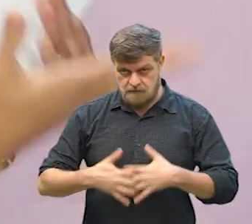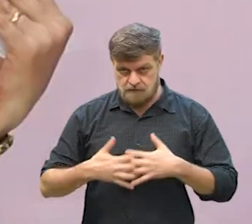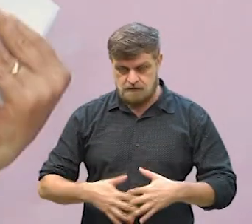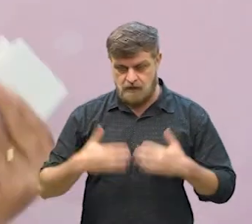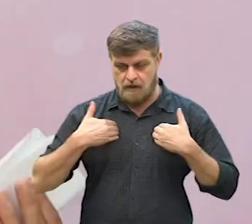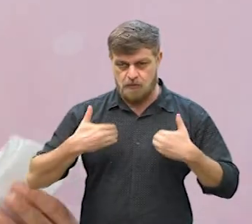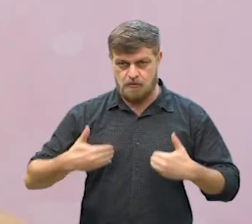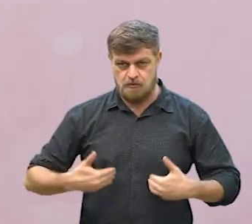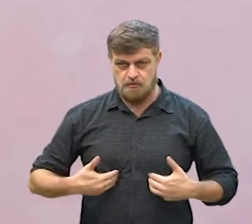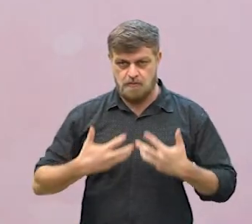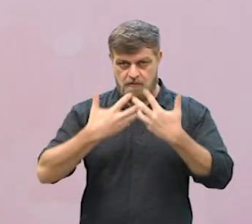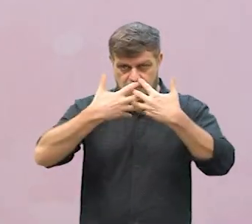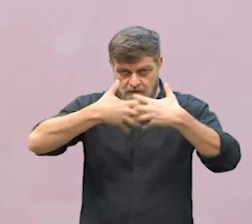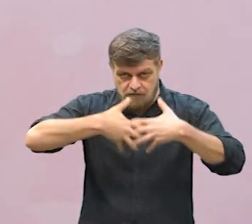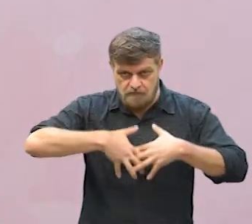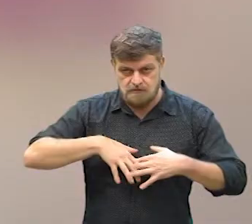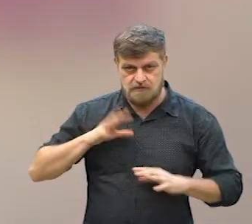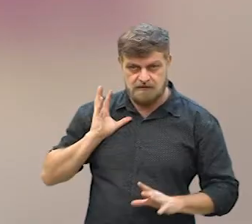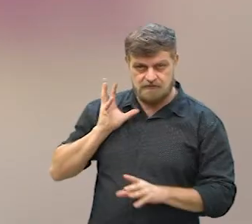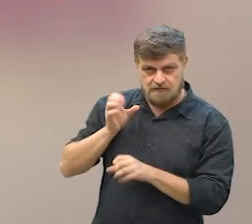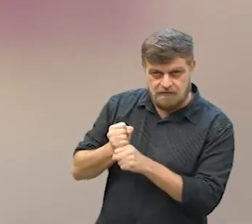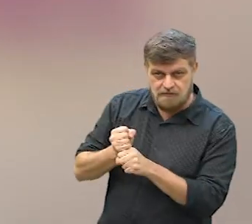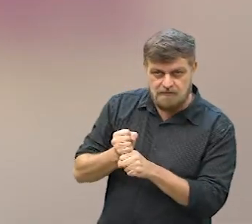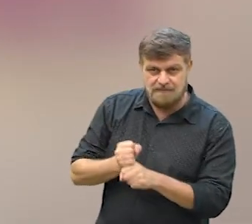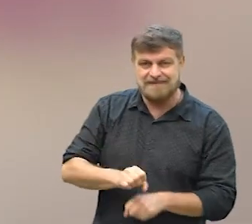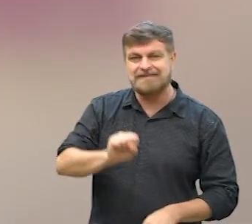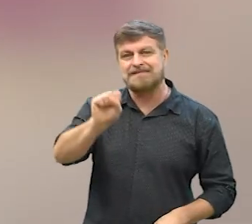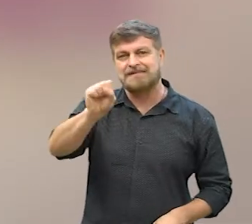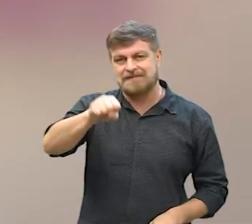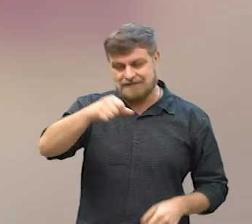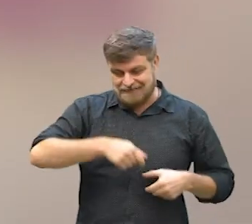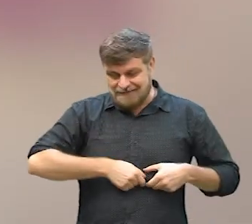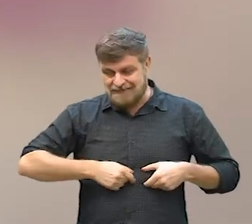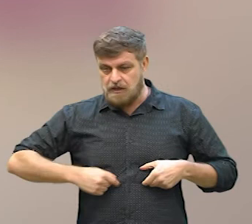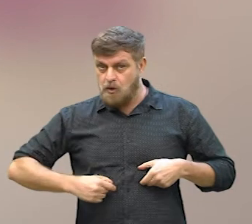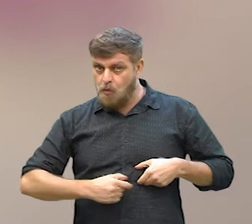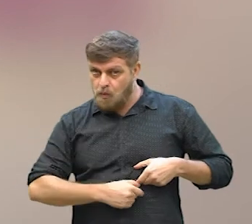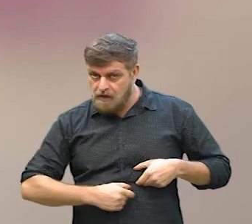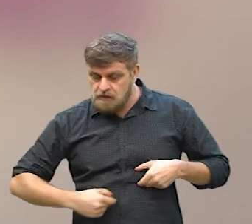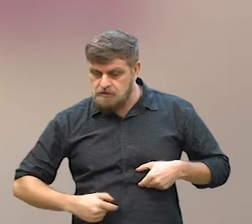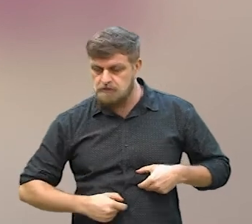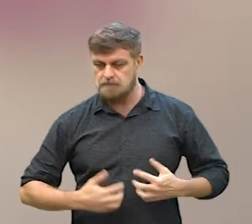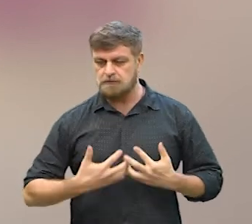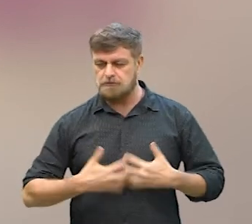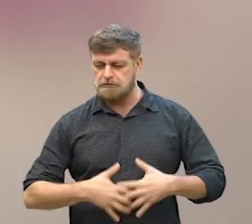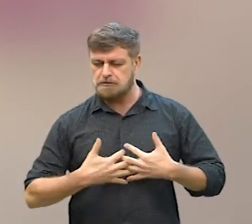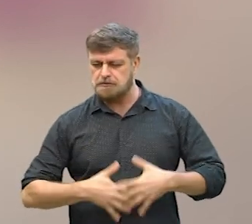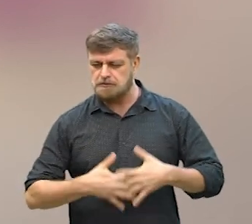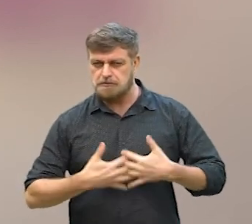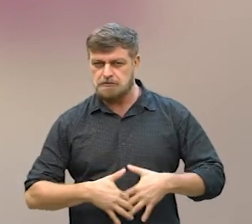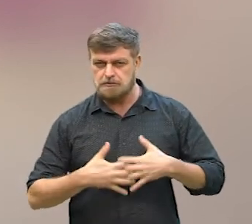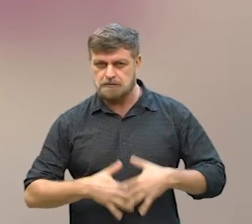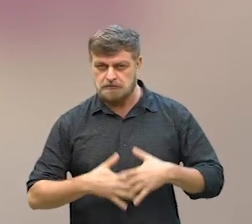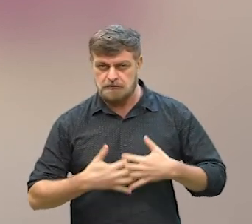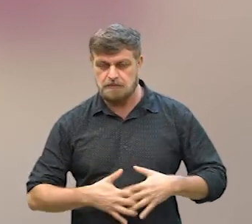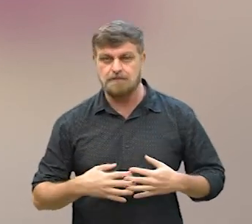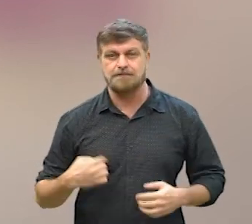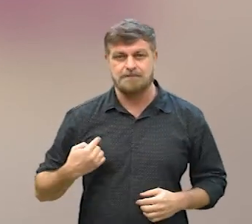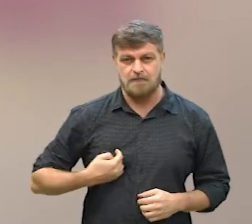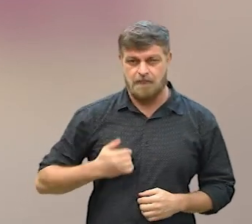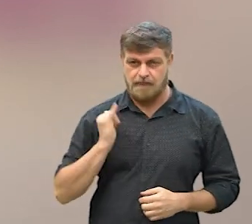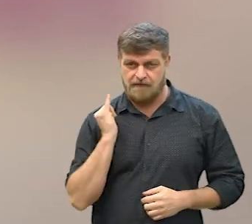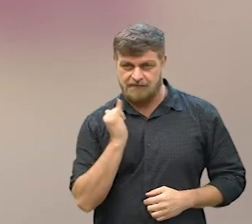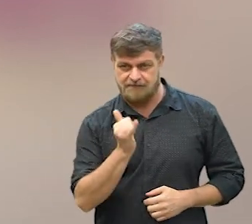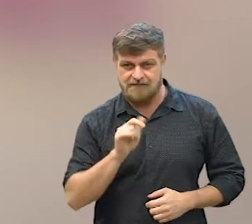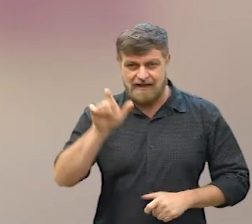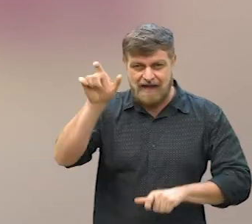também para manter o equilíbrio do nosso corpo? Sim, ela é fundamental. Você manter esse intestino sadio, que a